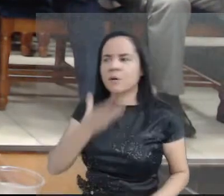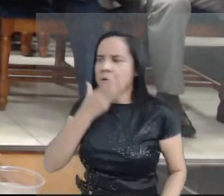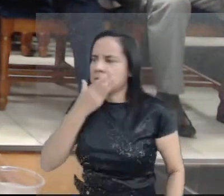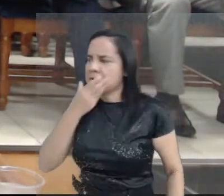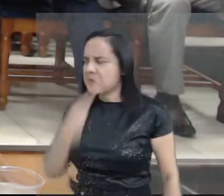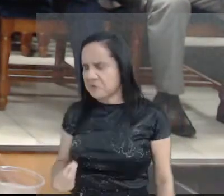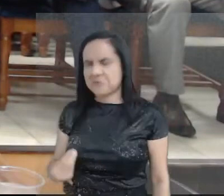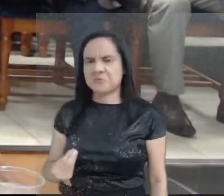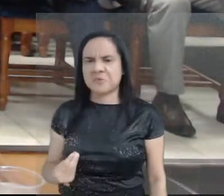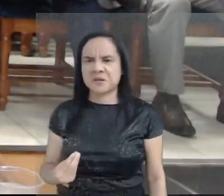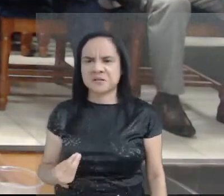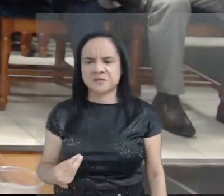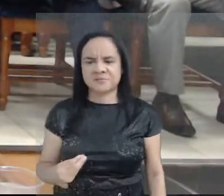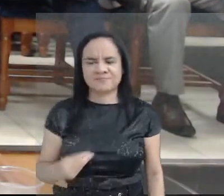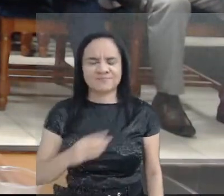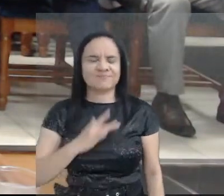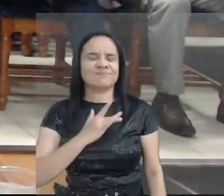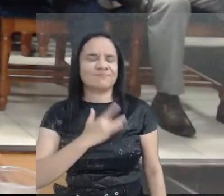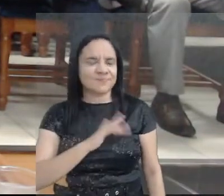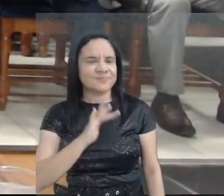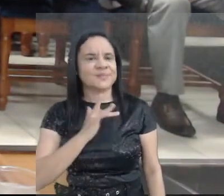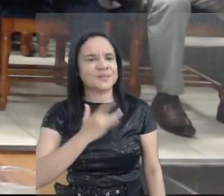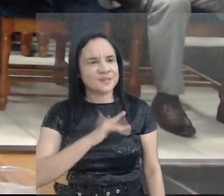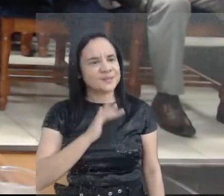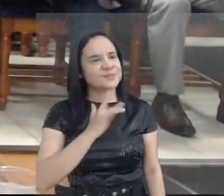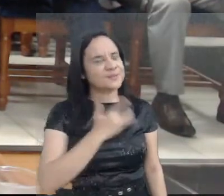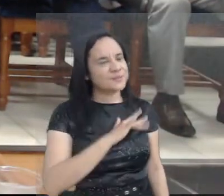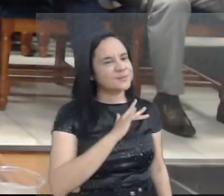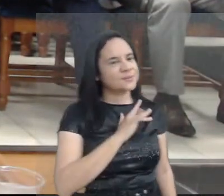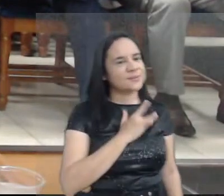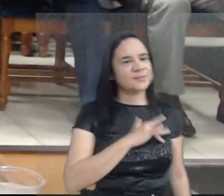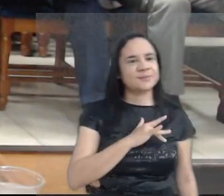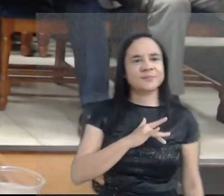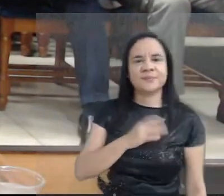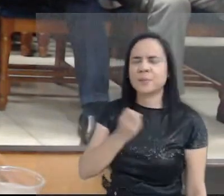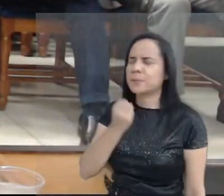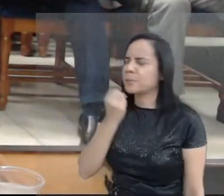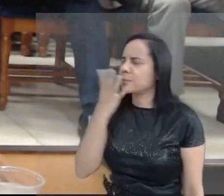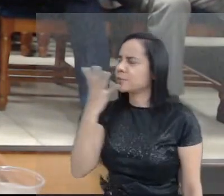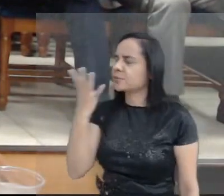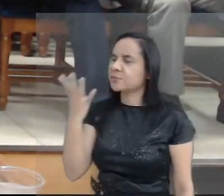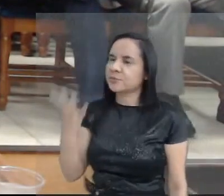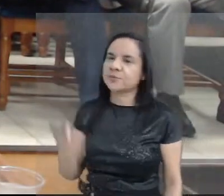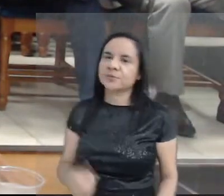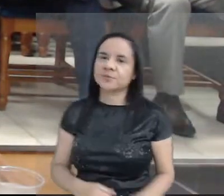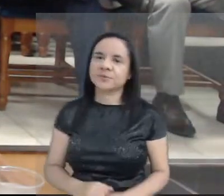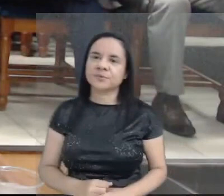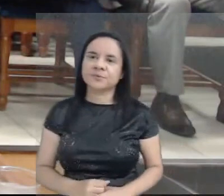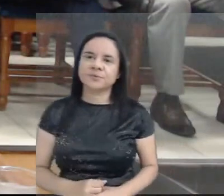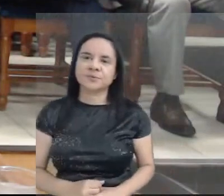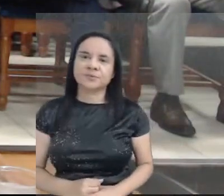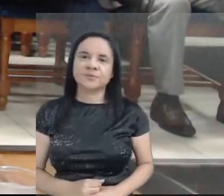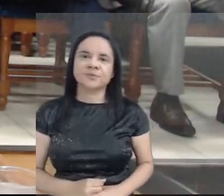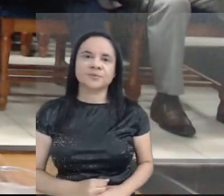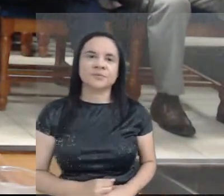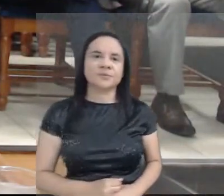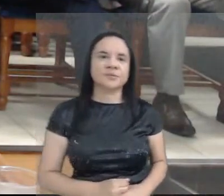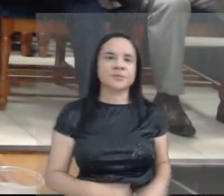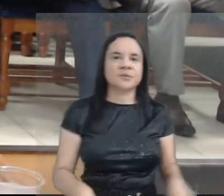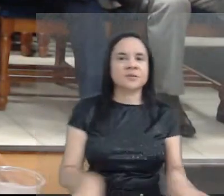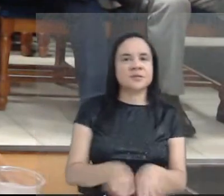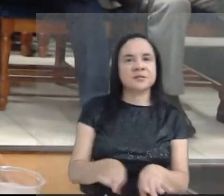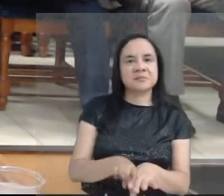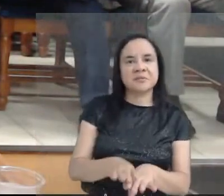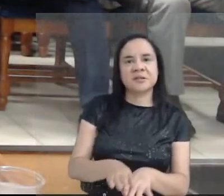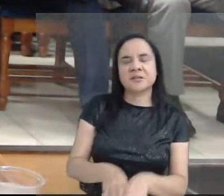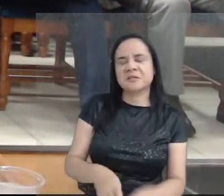religiosos, judeus, e varões